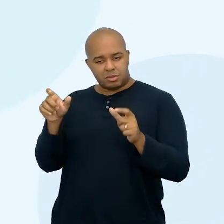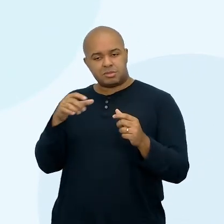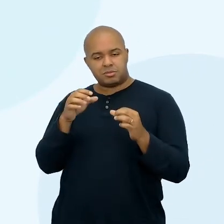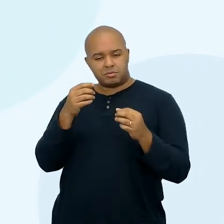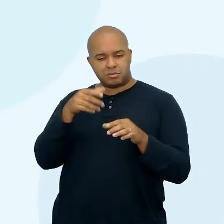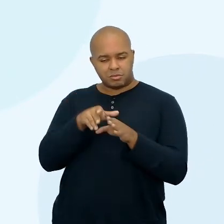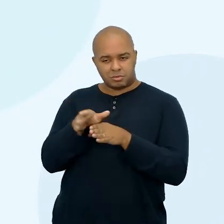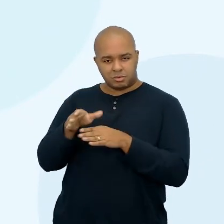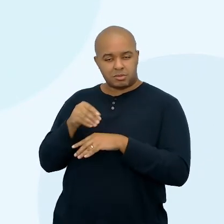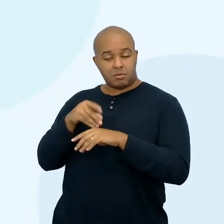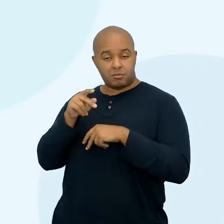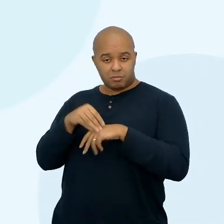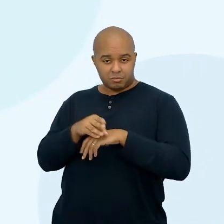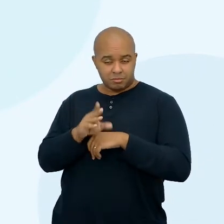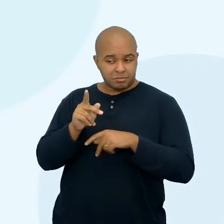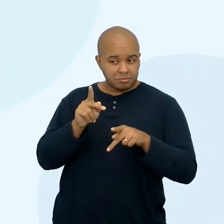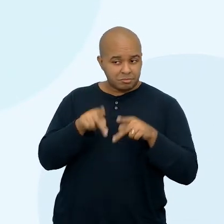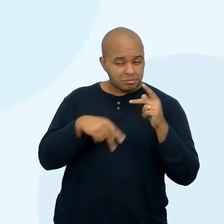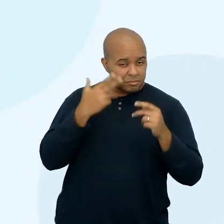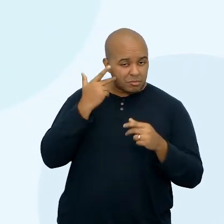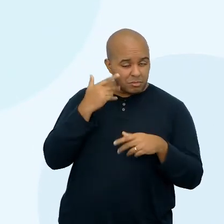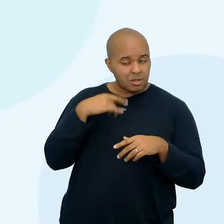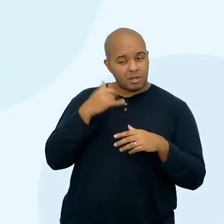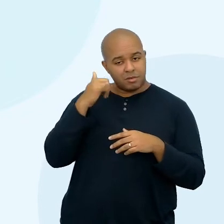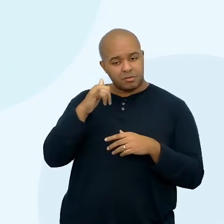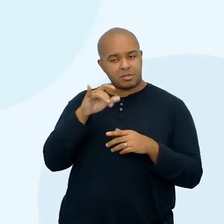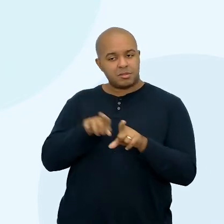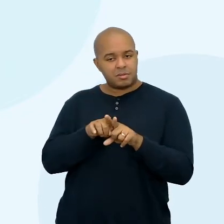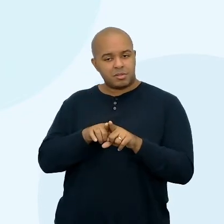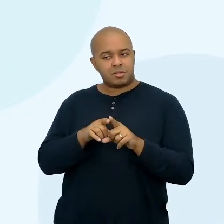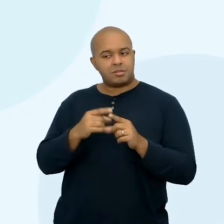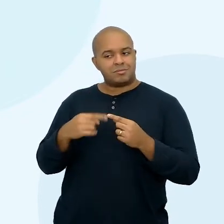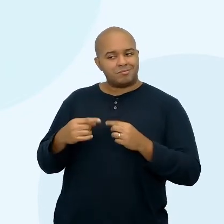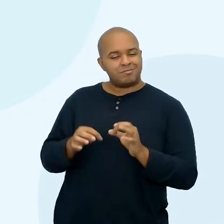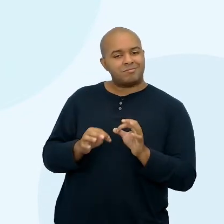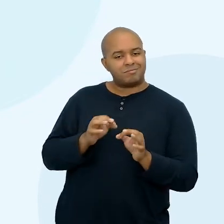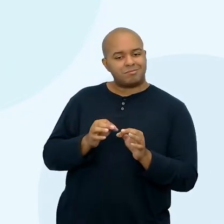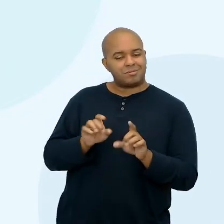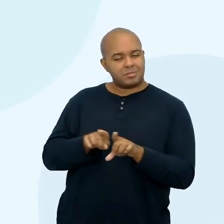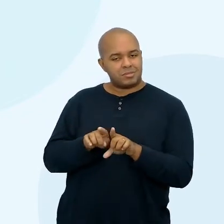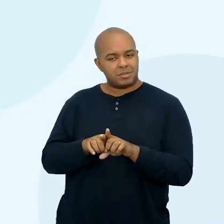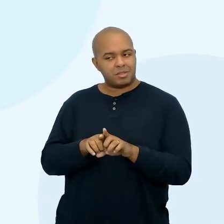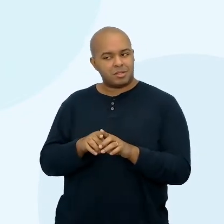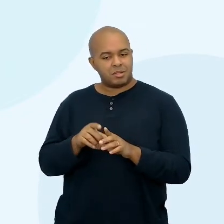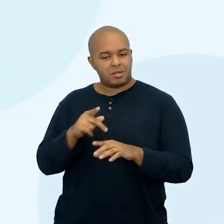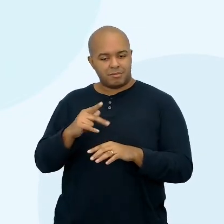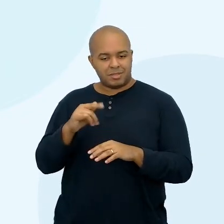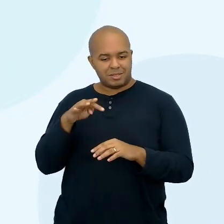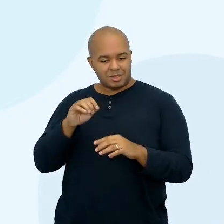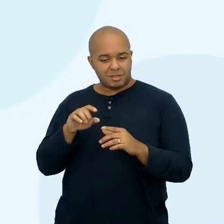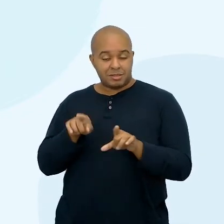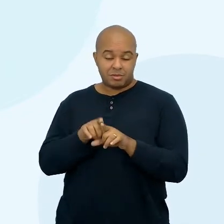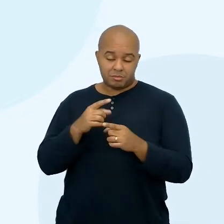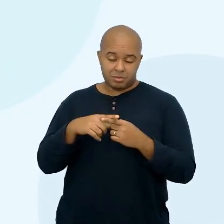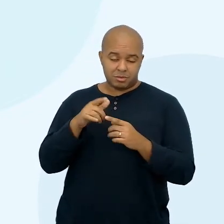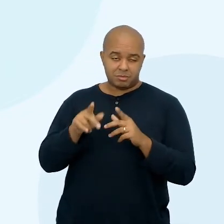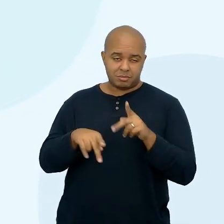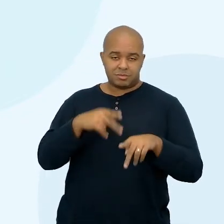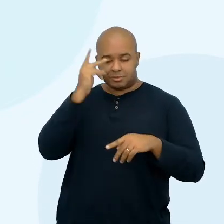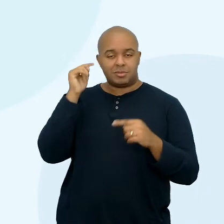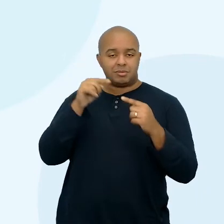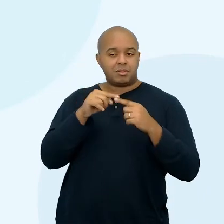Quando a própria população se organiza para conseguir ser atendida em suas